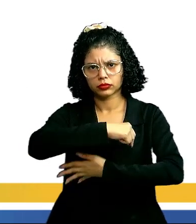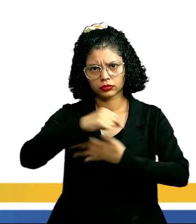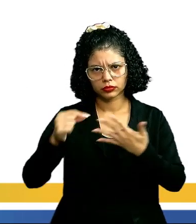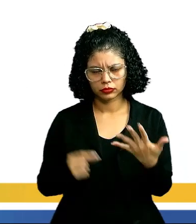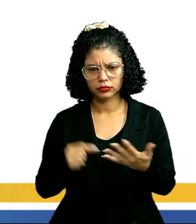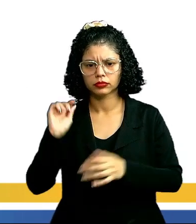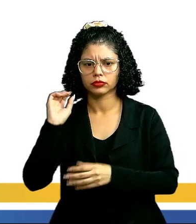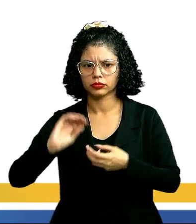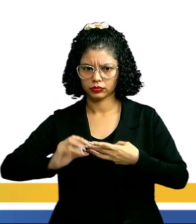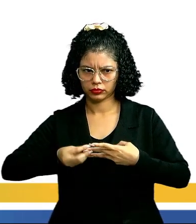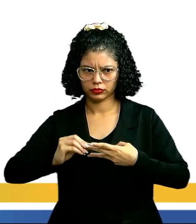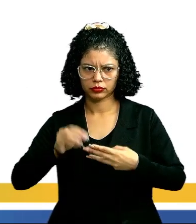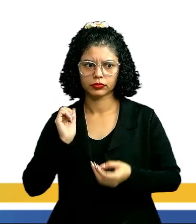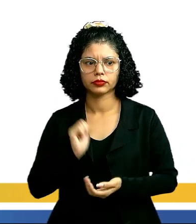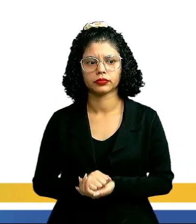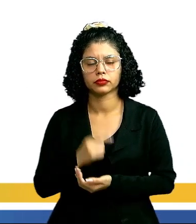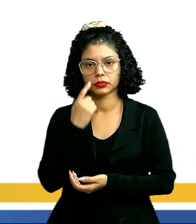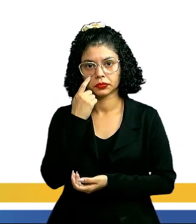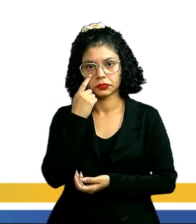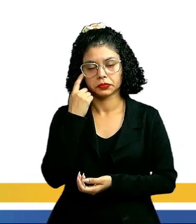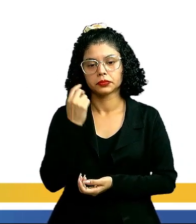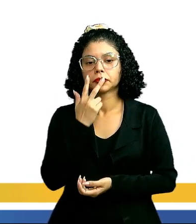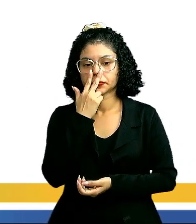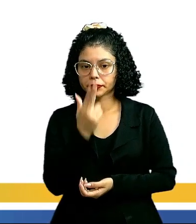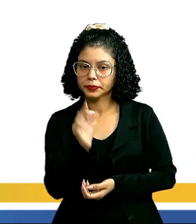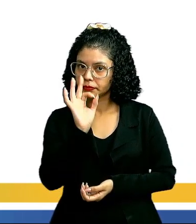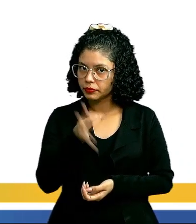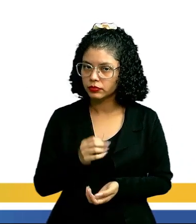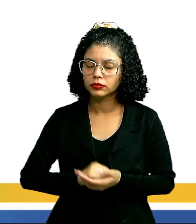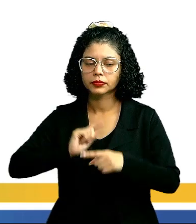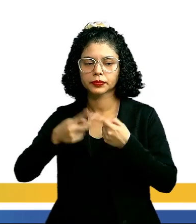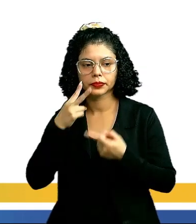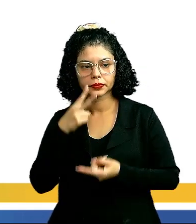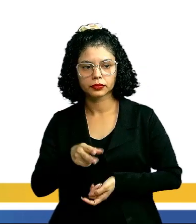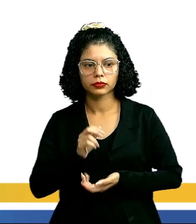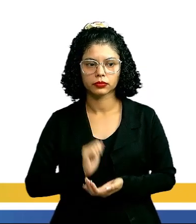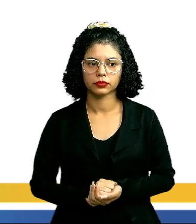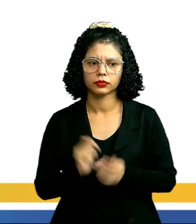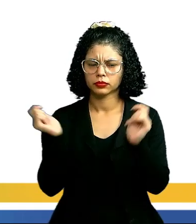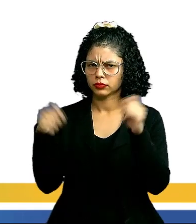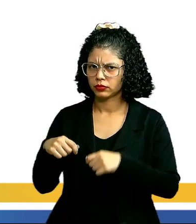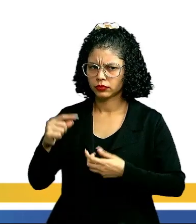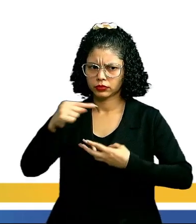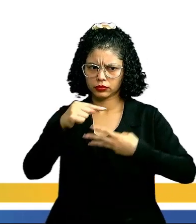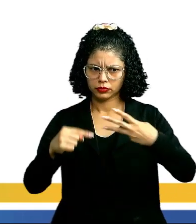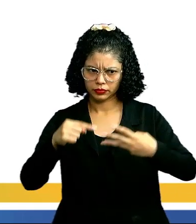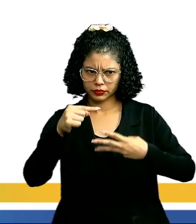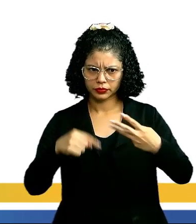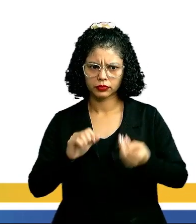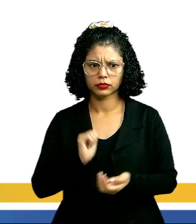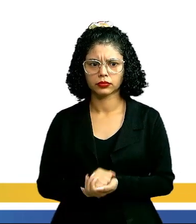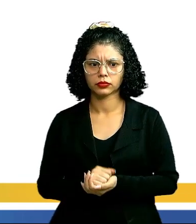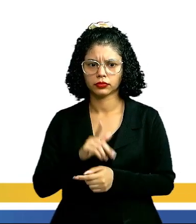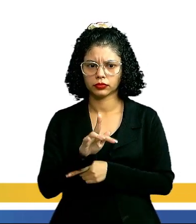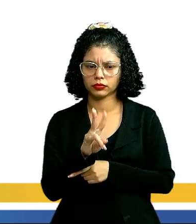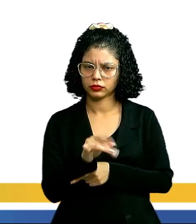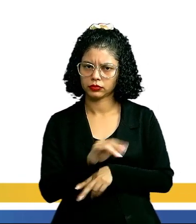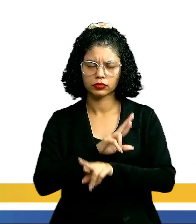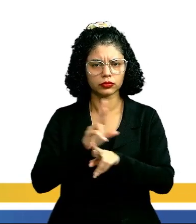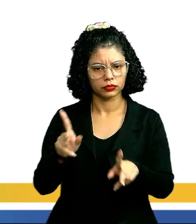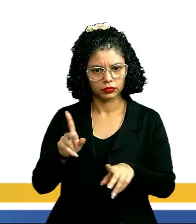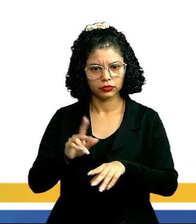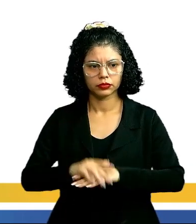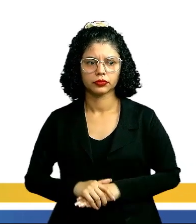originar todos os tipos de células, parece que essa aí é a correta, mas vamos ver. Possuir os 3 folhetos germinativos